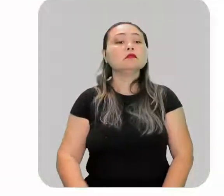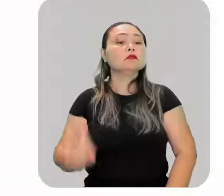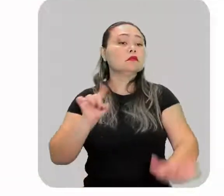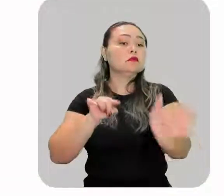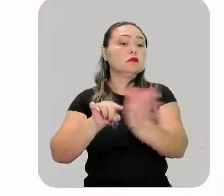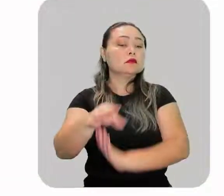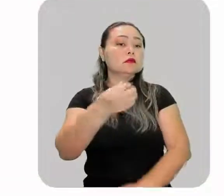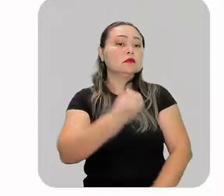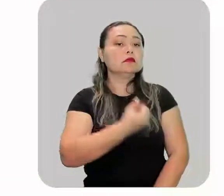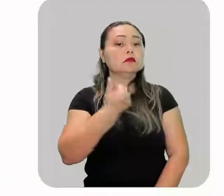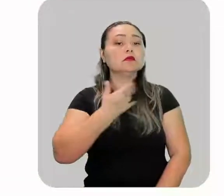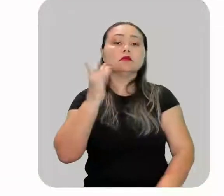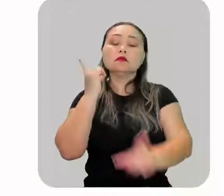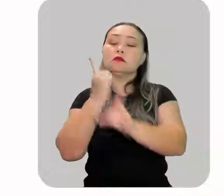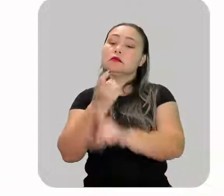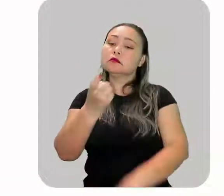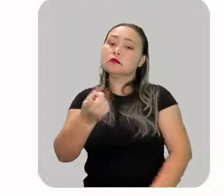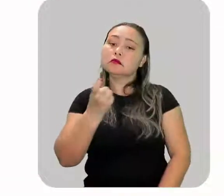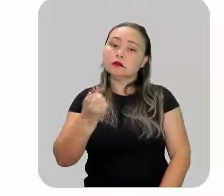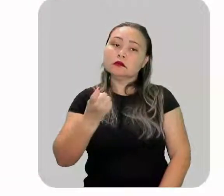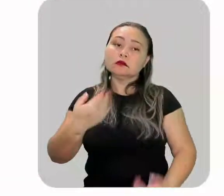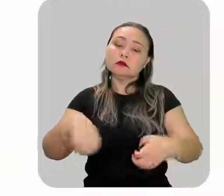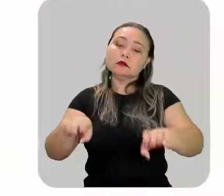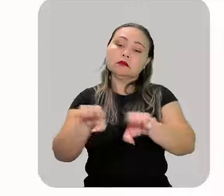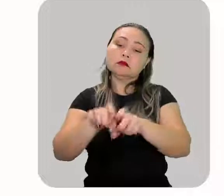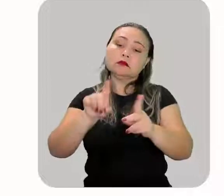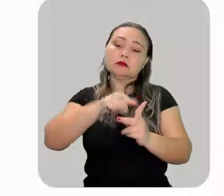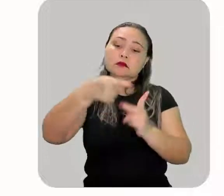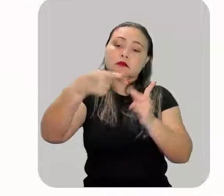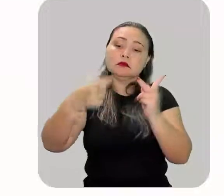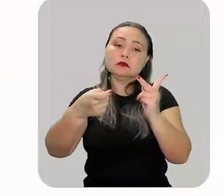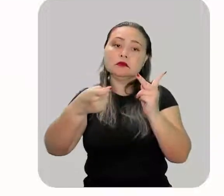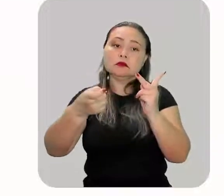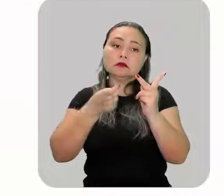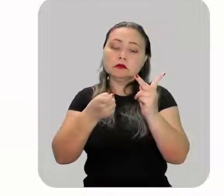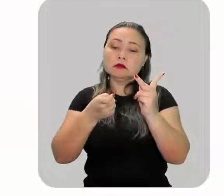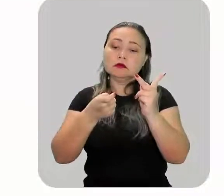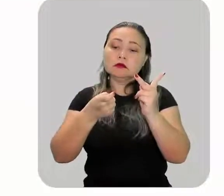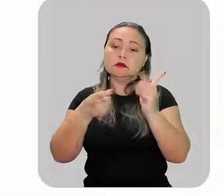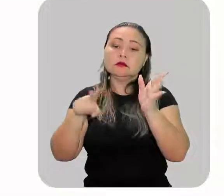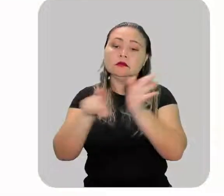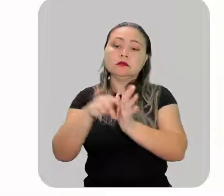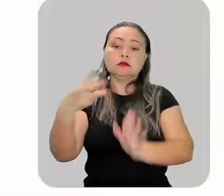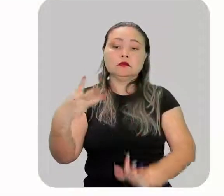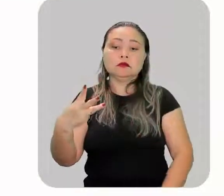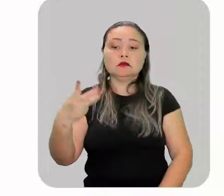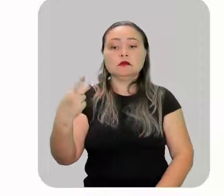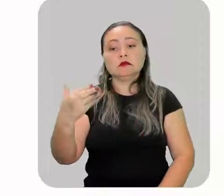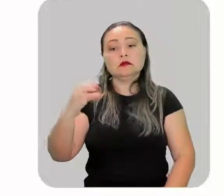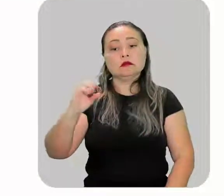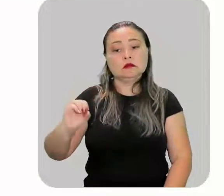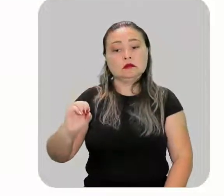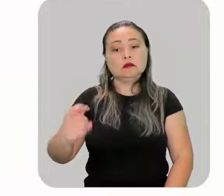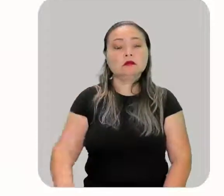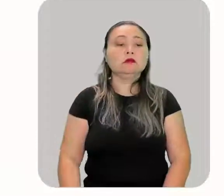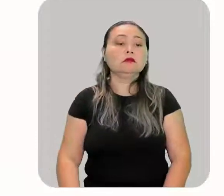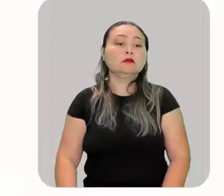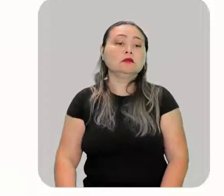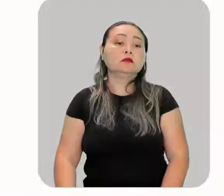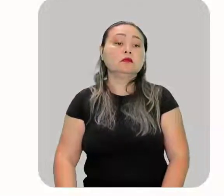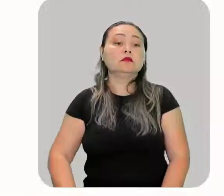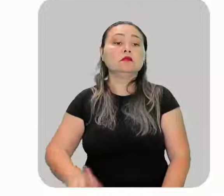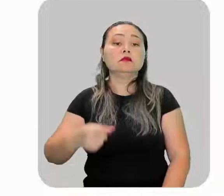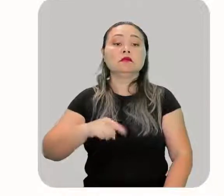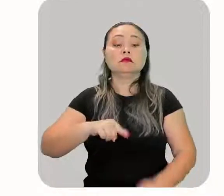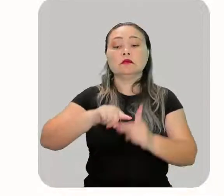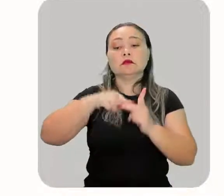Pergunta de número 1. Determine o valor de x na equação. X menos 3 é igual a 0.